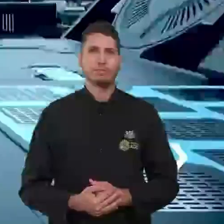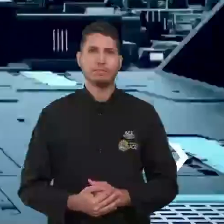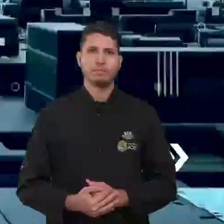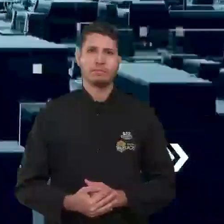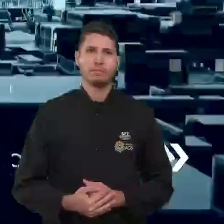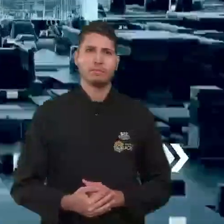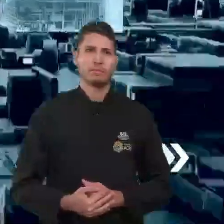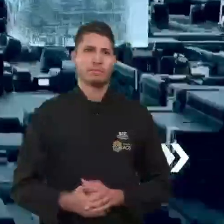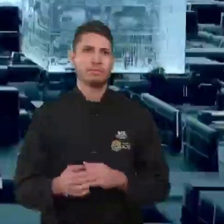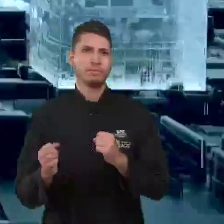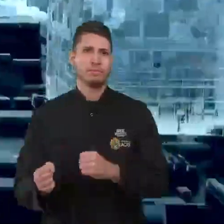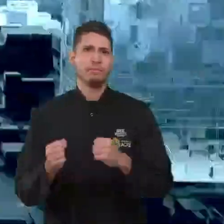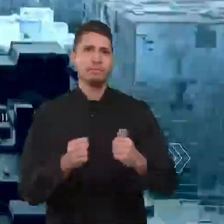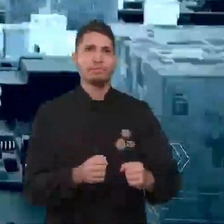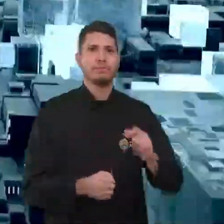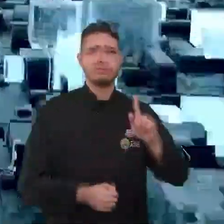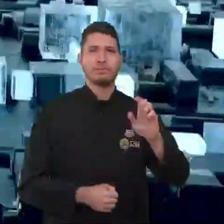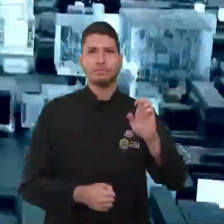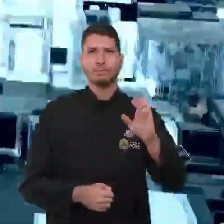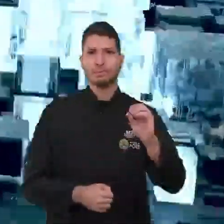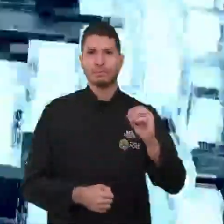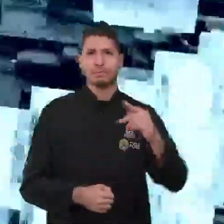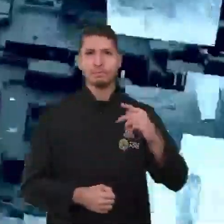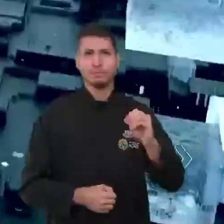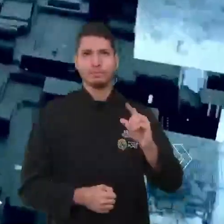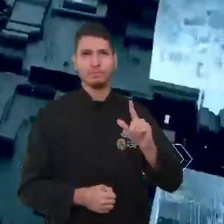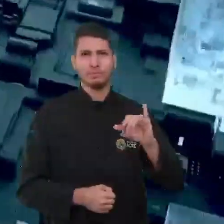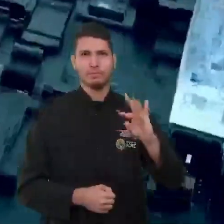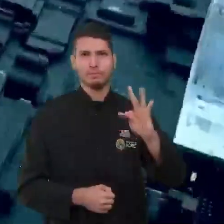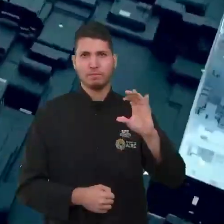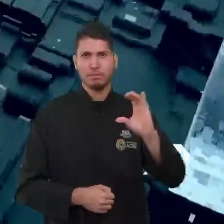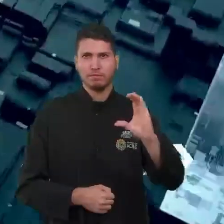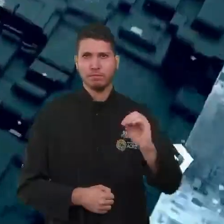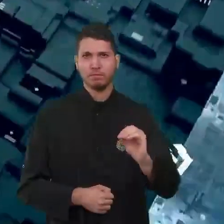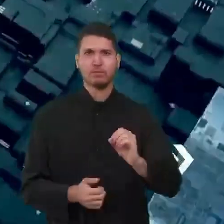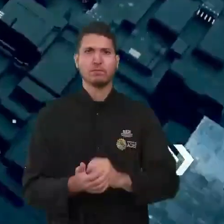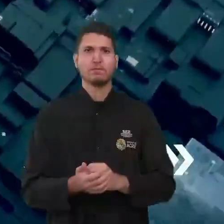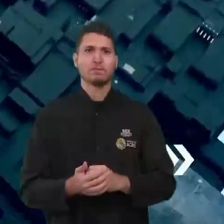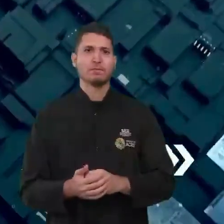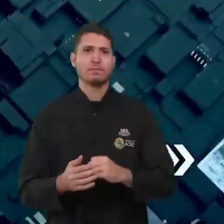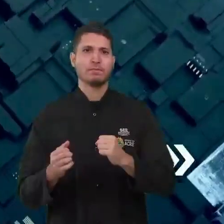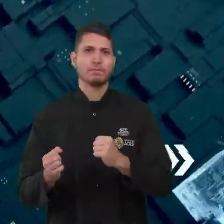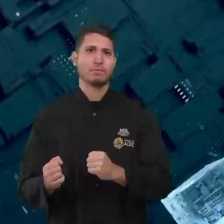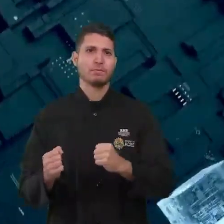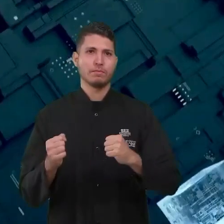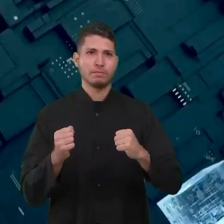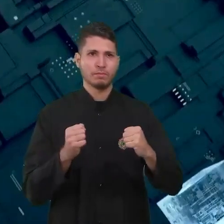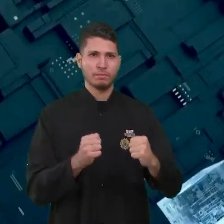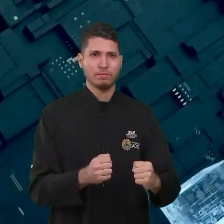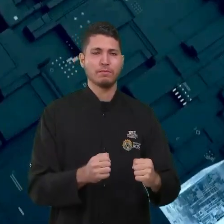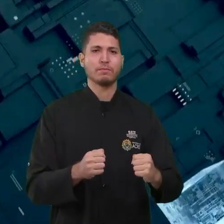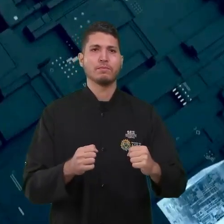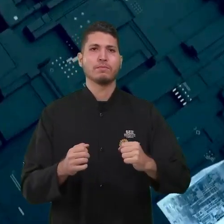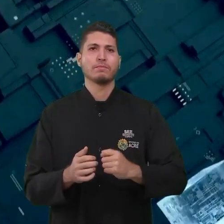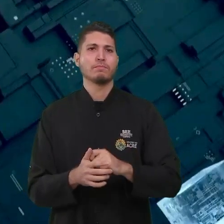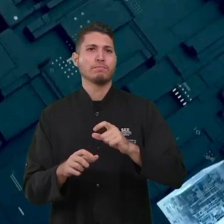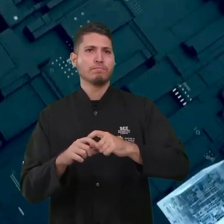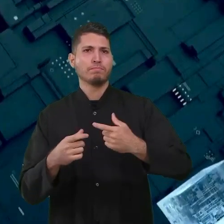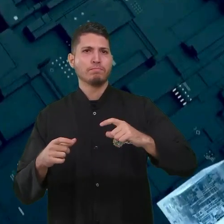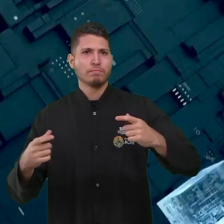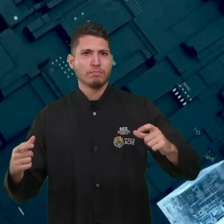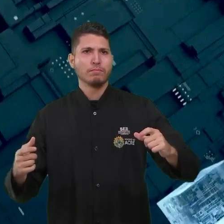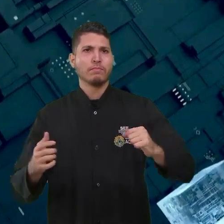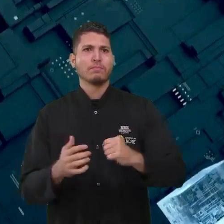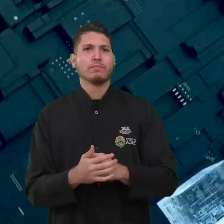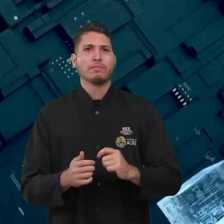poder geopolítico, esses países, eles têm um poder geopolítico bem amplo, pois eles controlam a produção